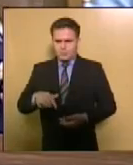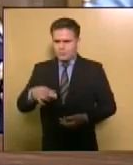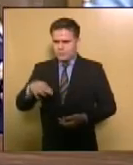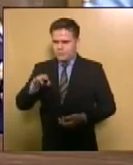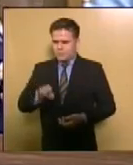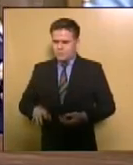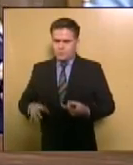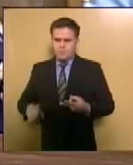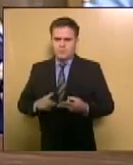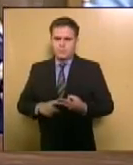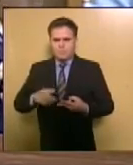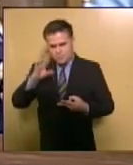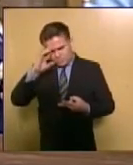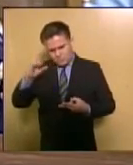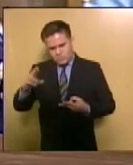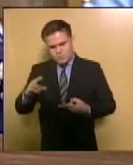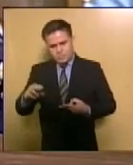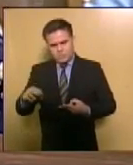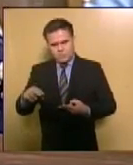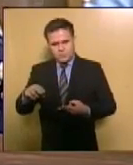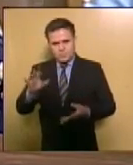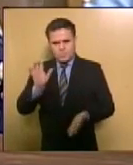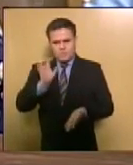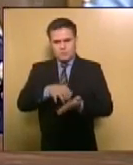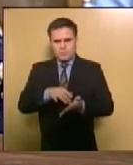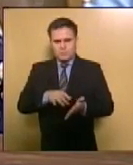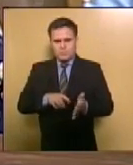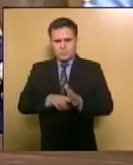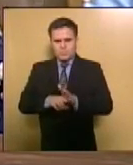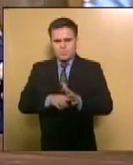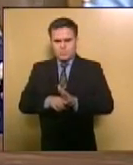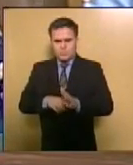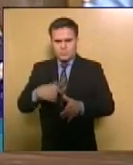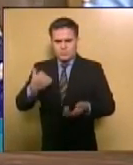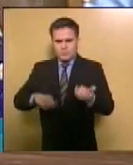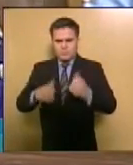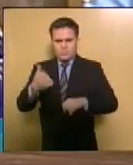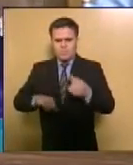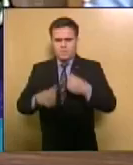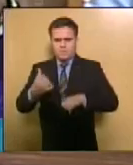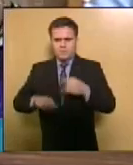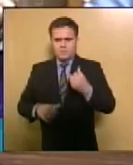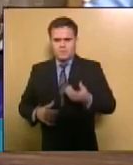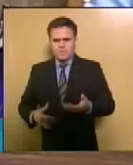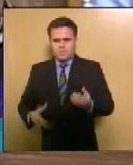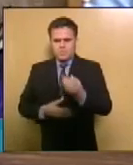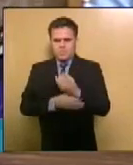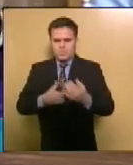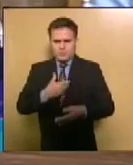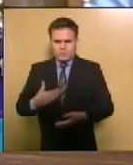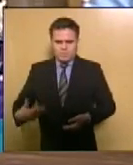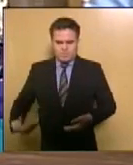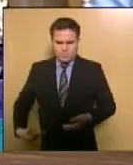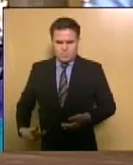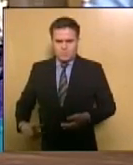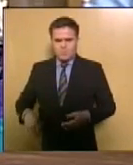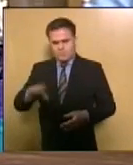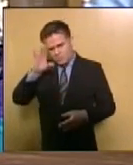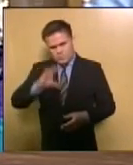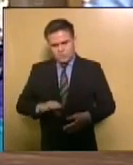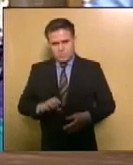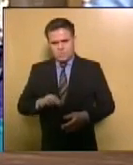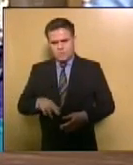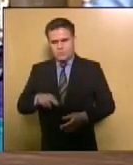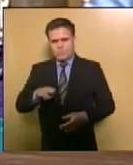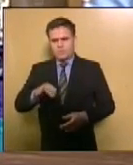a chefe da napse que é o núcleo de pesquisa de análises e pesquisas em segurança pública e cidadania an Núbia